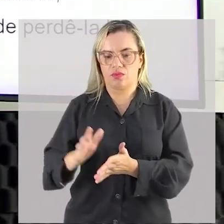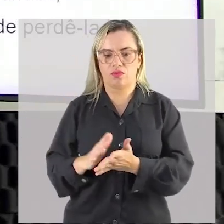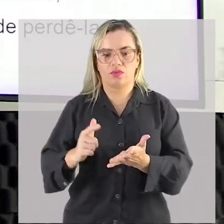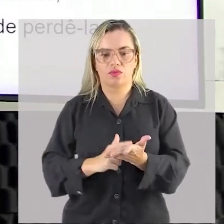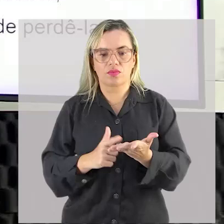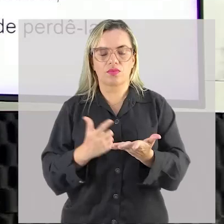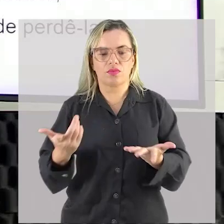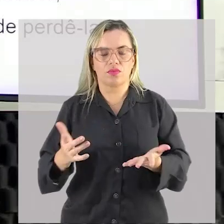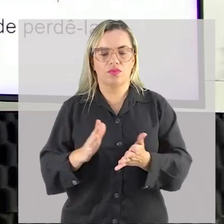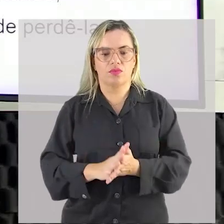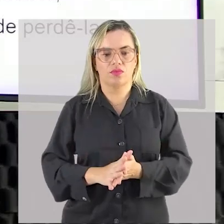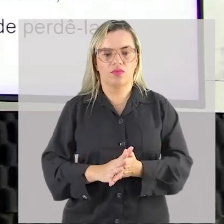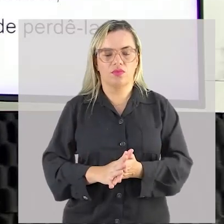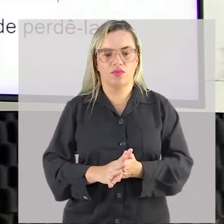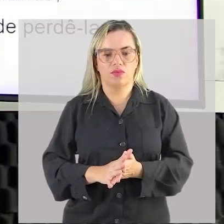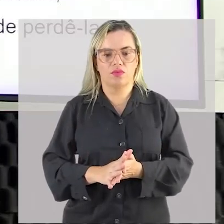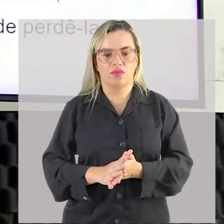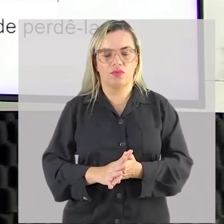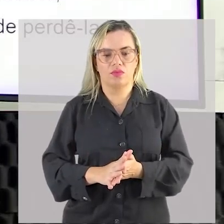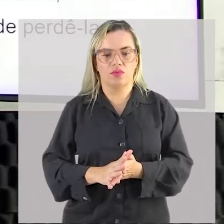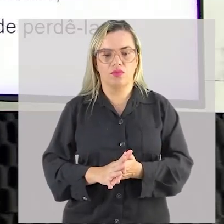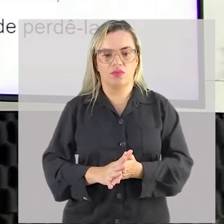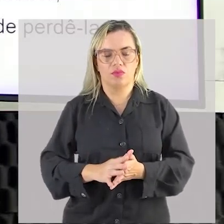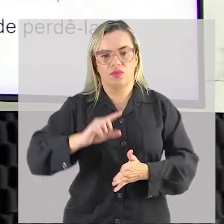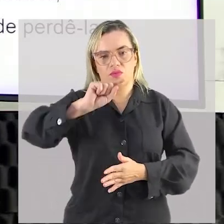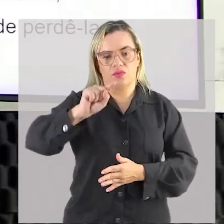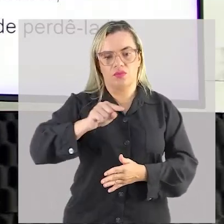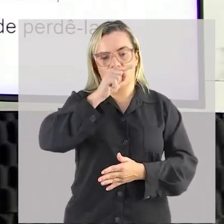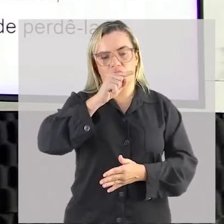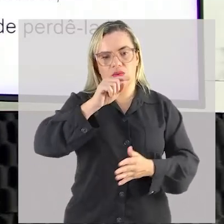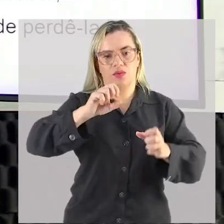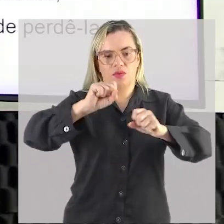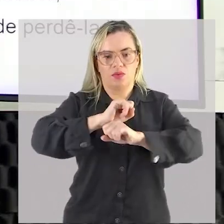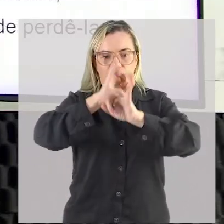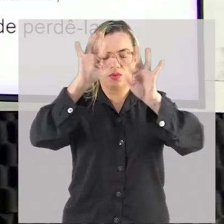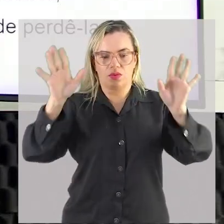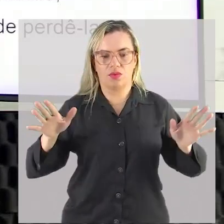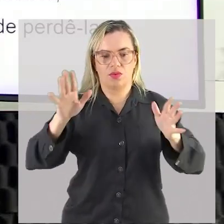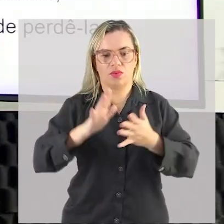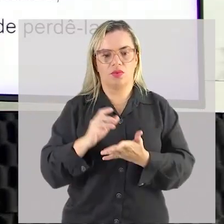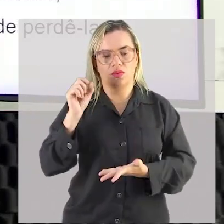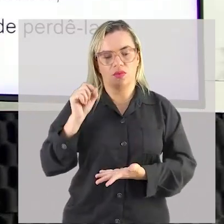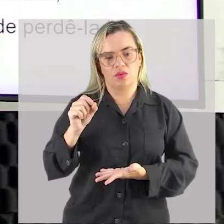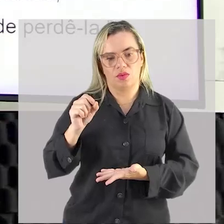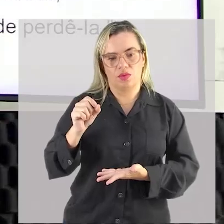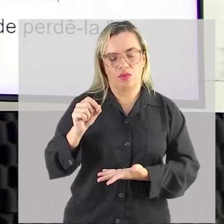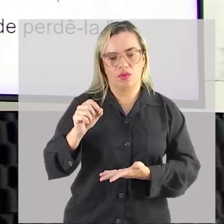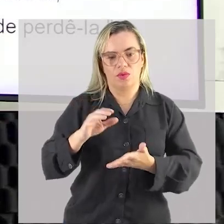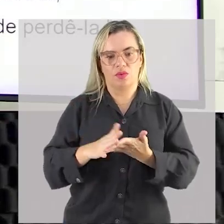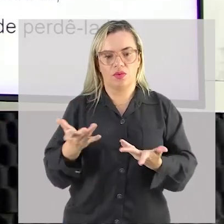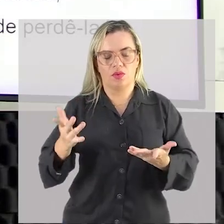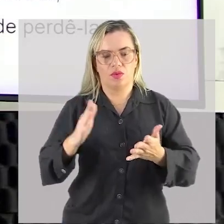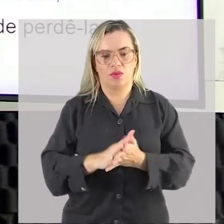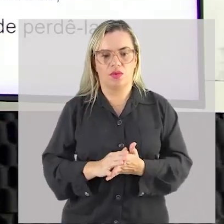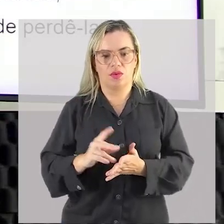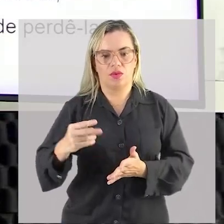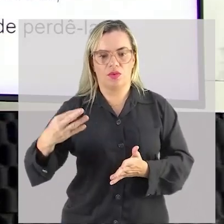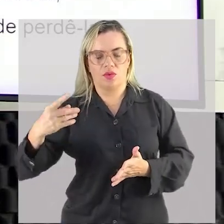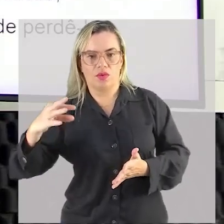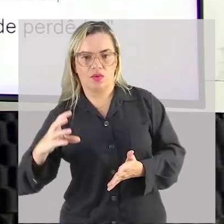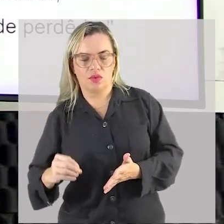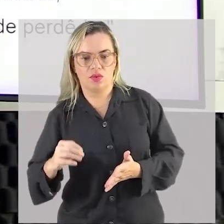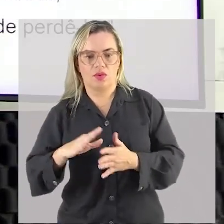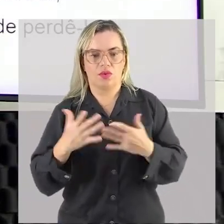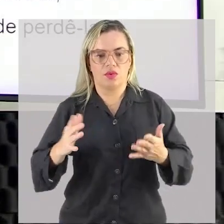a os sinais de pontuação a vírgula Obviamente você viu a gente falou de vocativo há pouco com padre